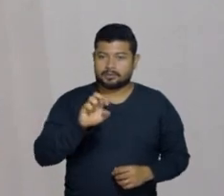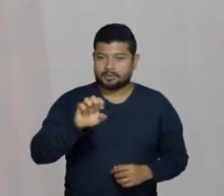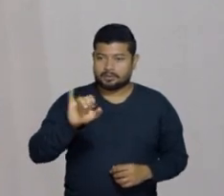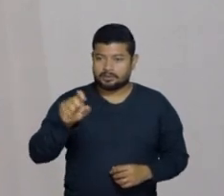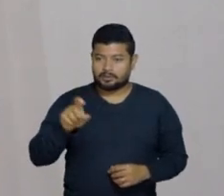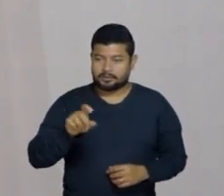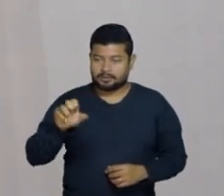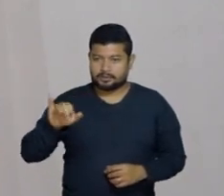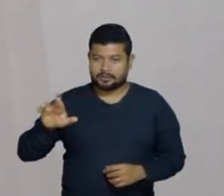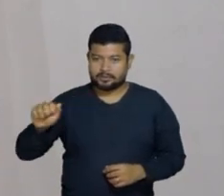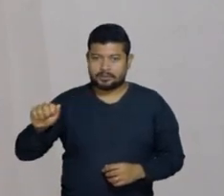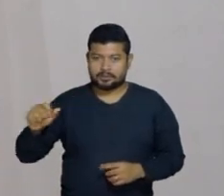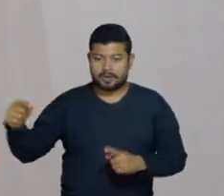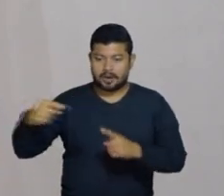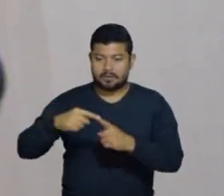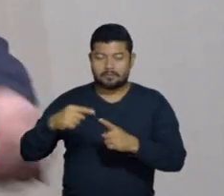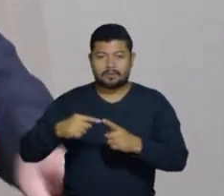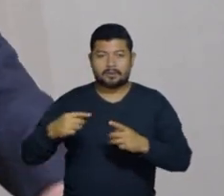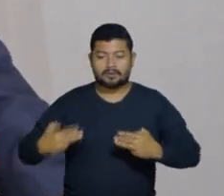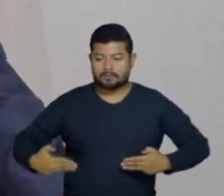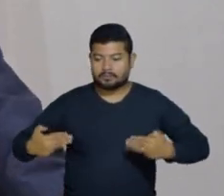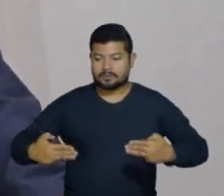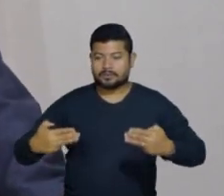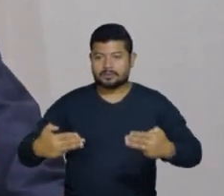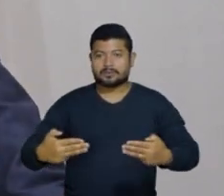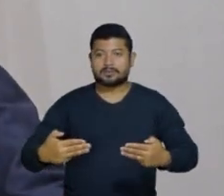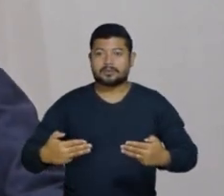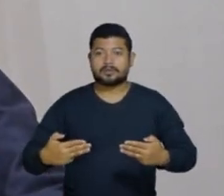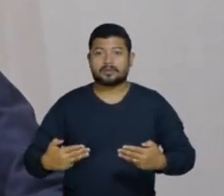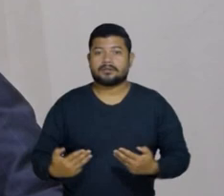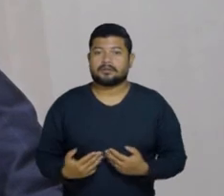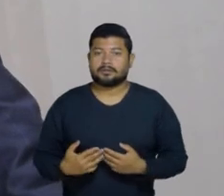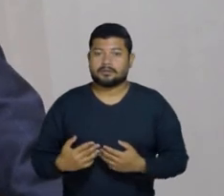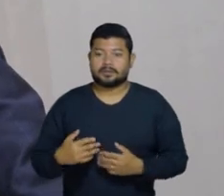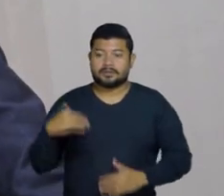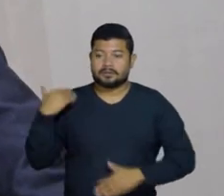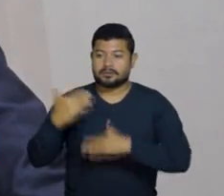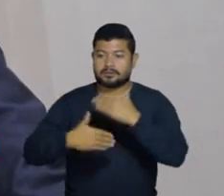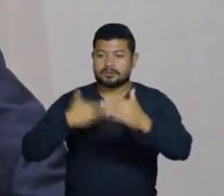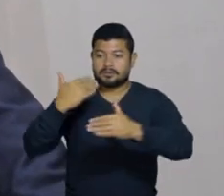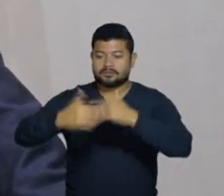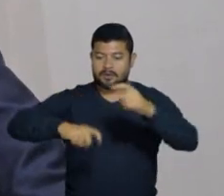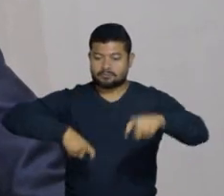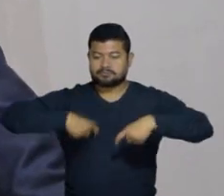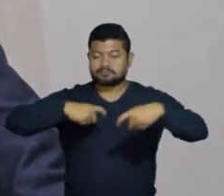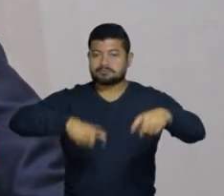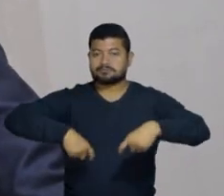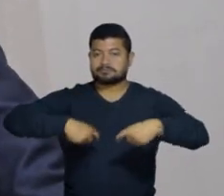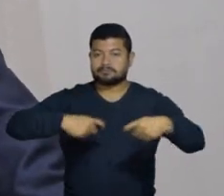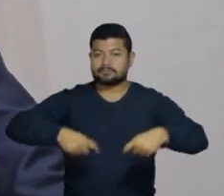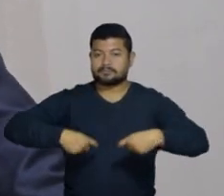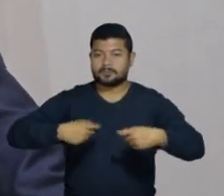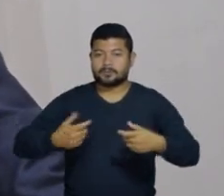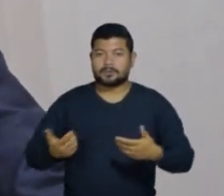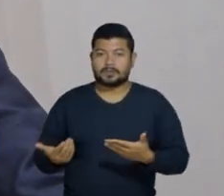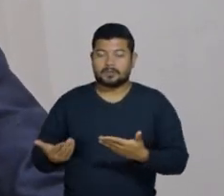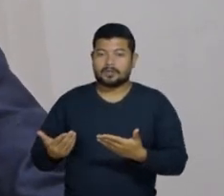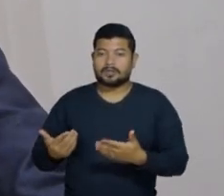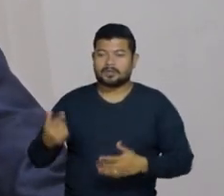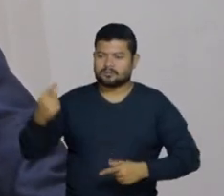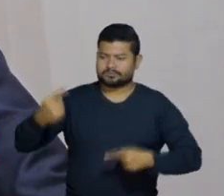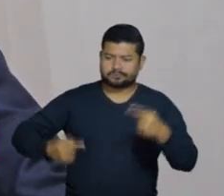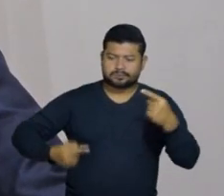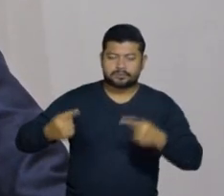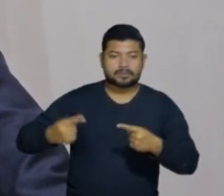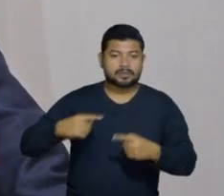do Desenvolvimento Agrário, onde se debateu, se discutiu,